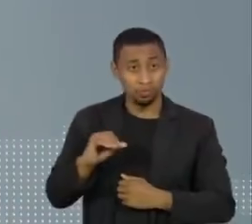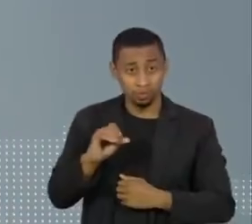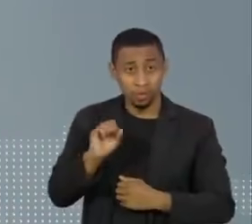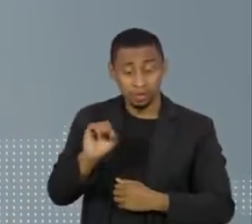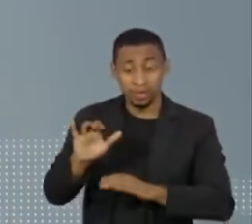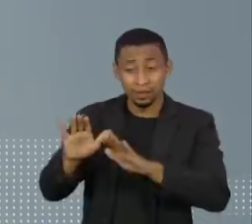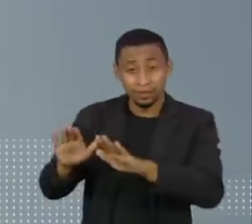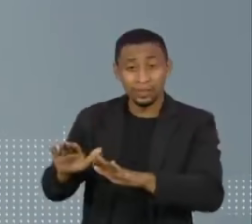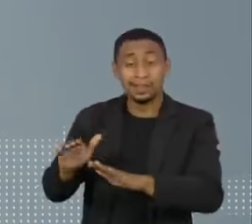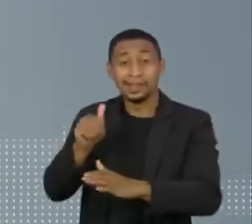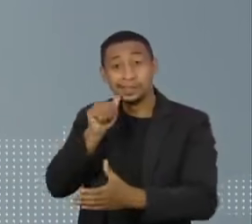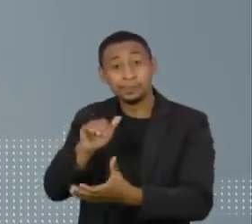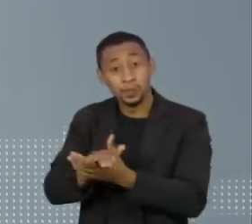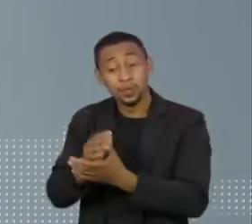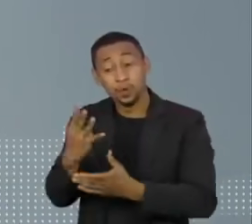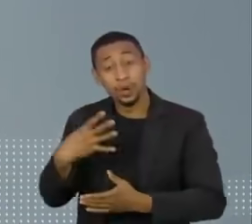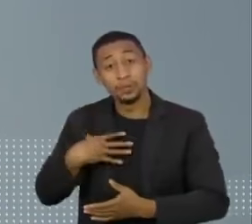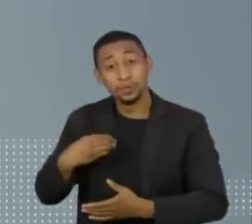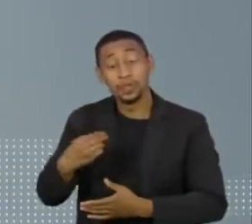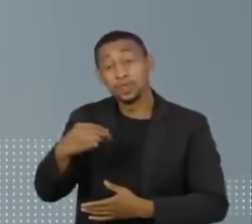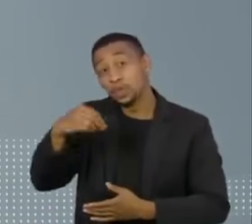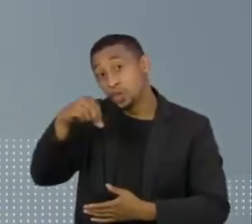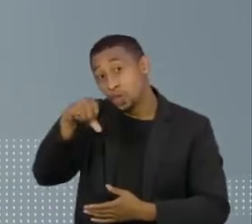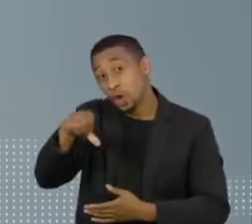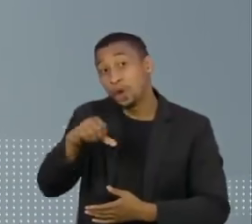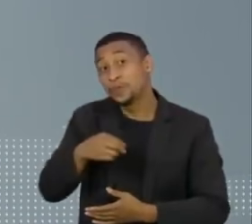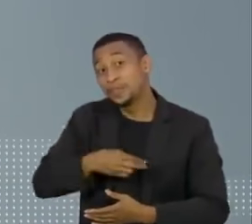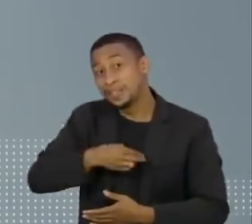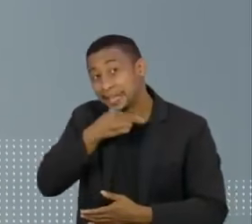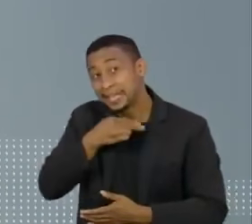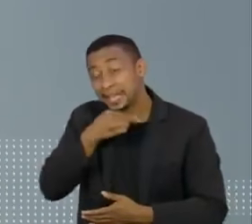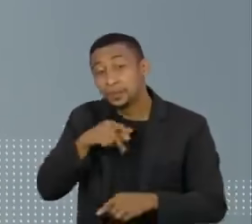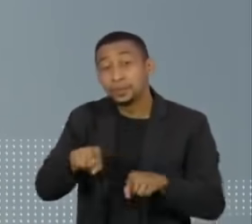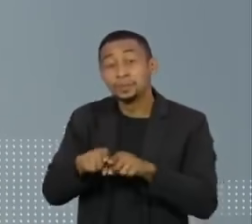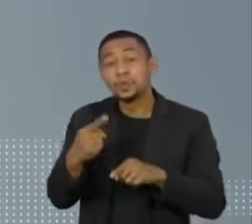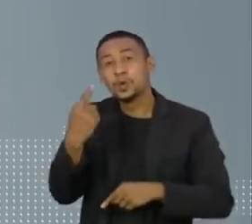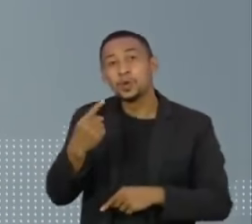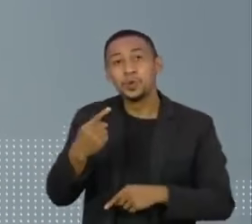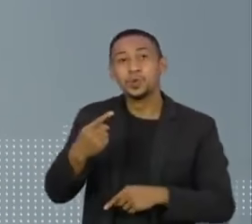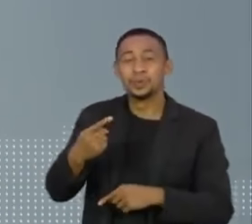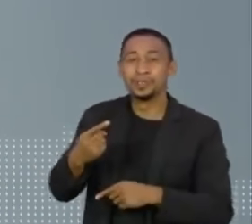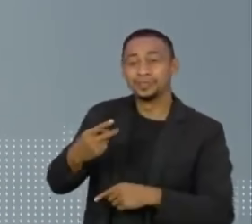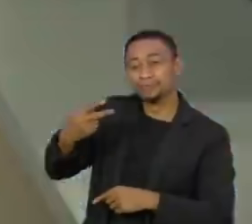esposa, 4 filhos, 9 netos e um bisneto que não chegou a conhecer.